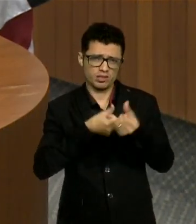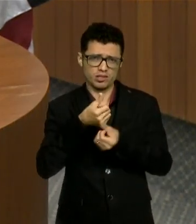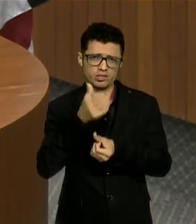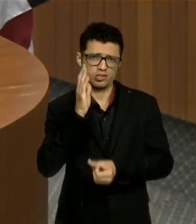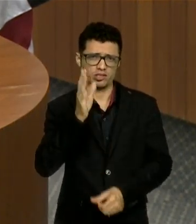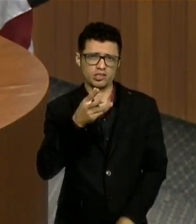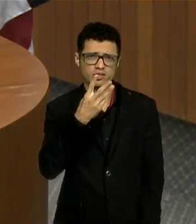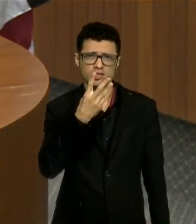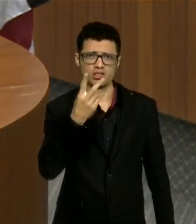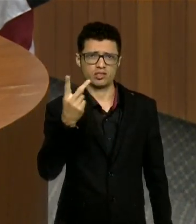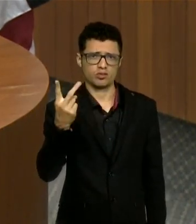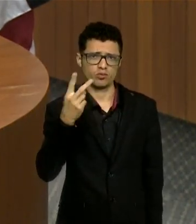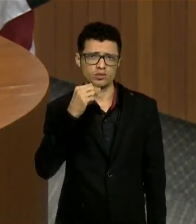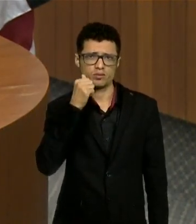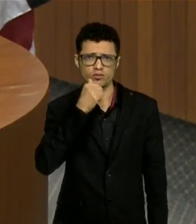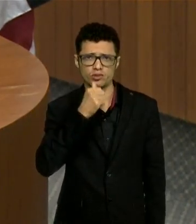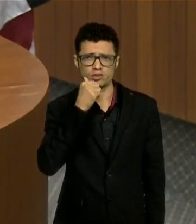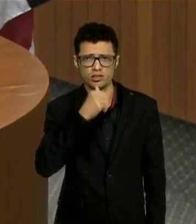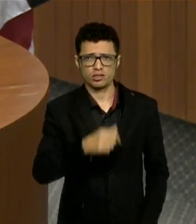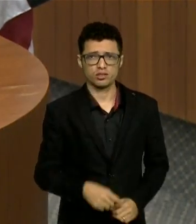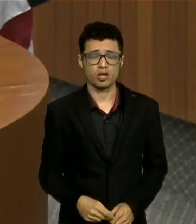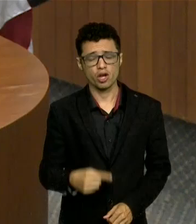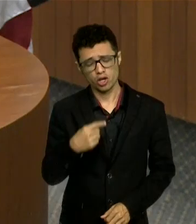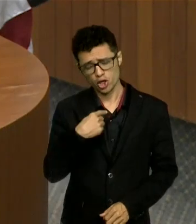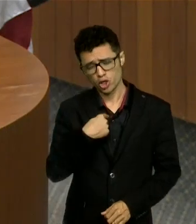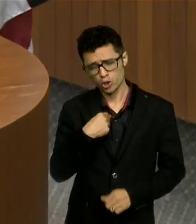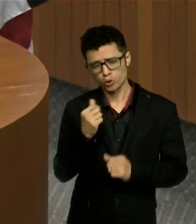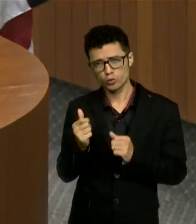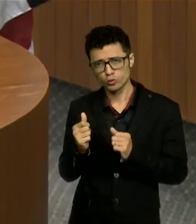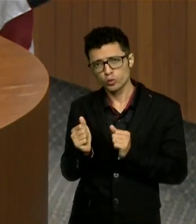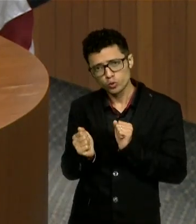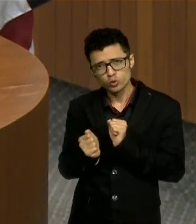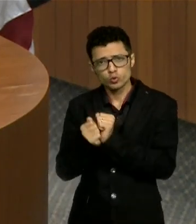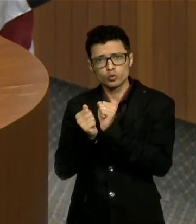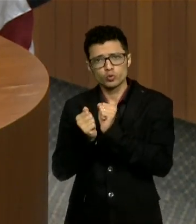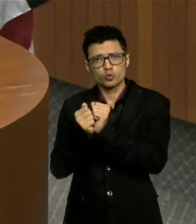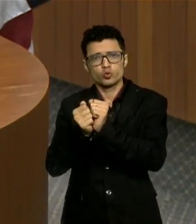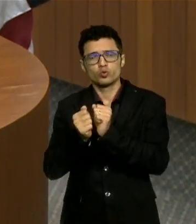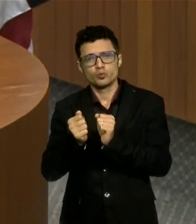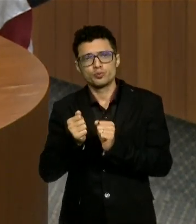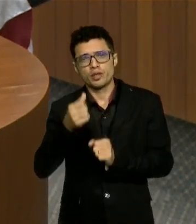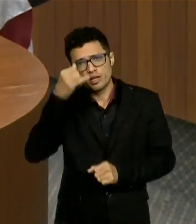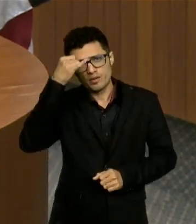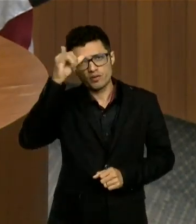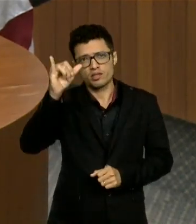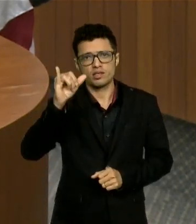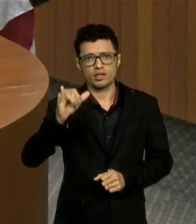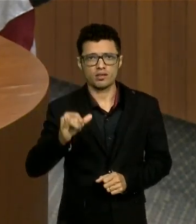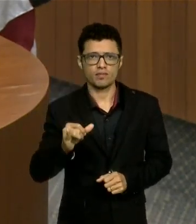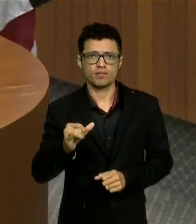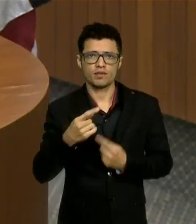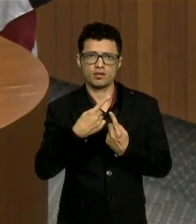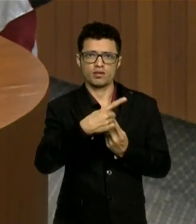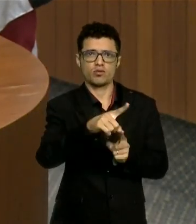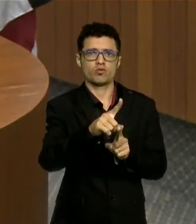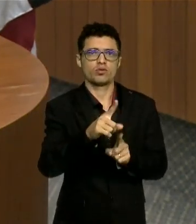às deputadas, a esta casa, nas iniciativas de combate e o enfrentamento contra a violência contra a mulher. Muito obrigado.